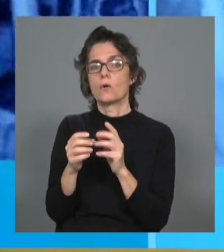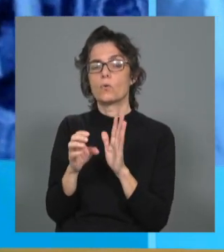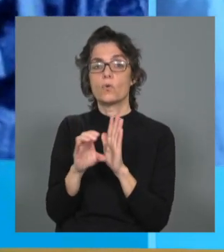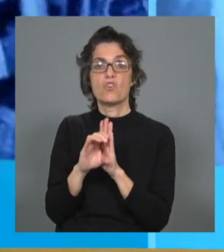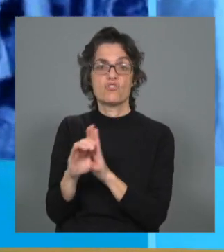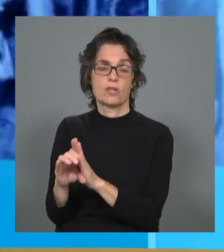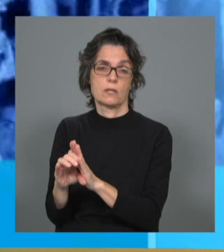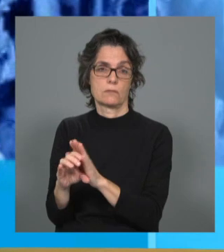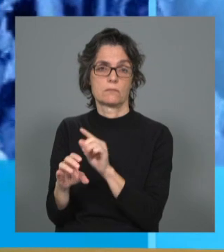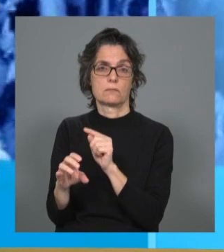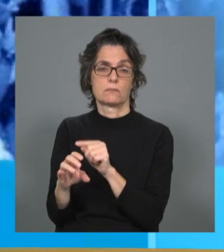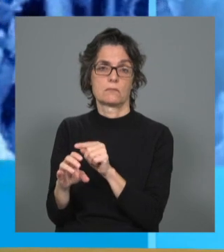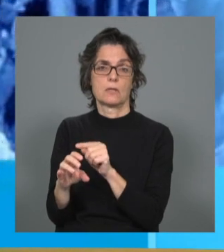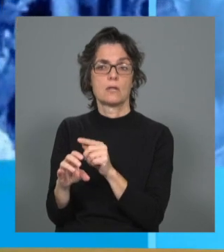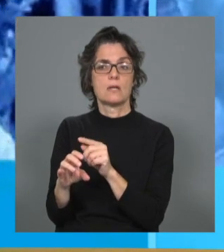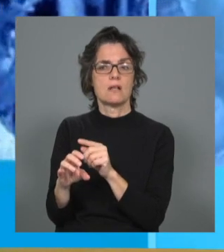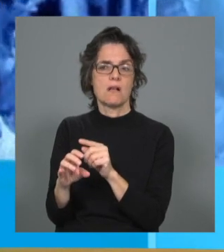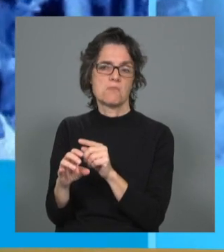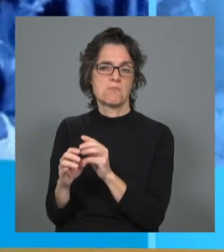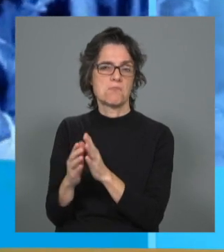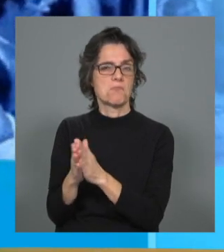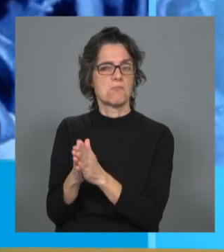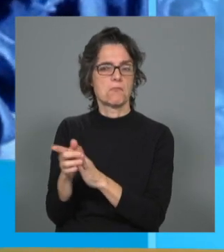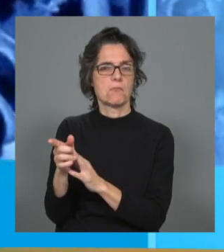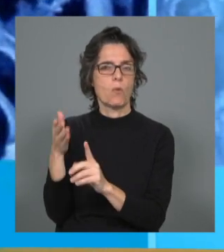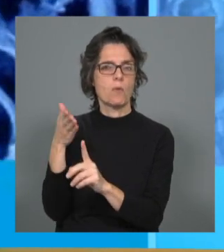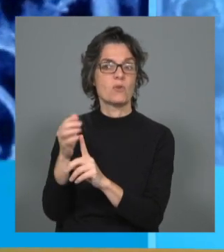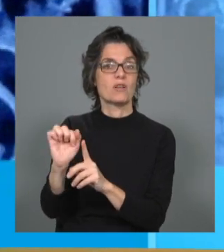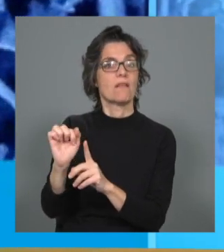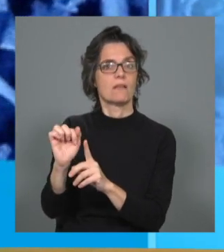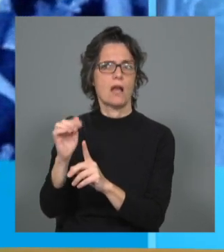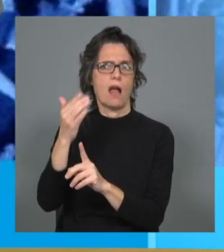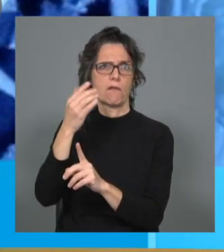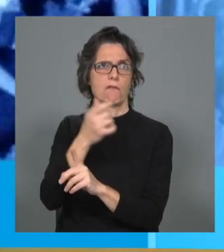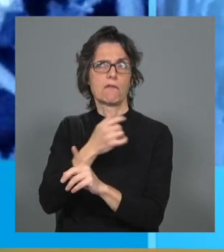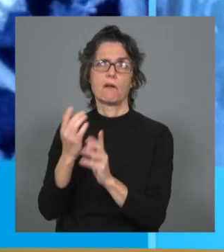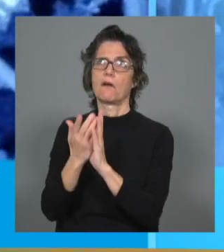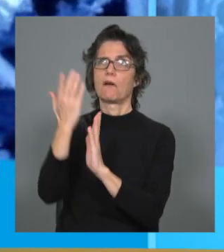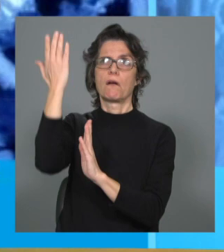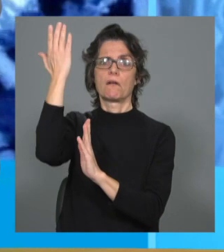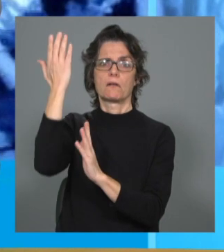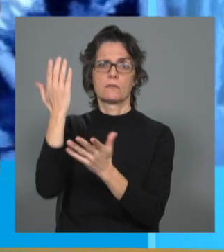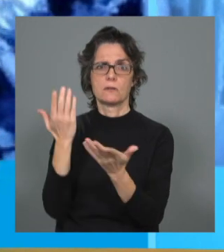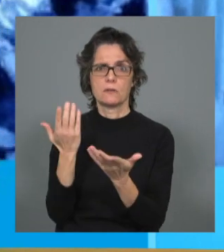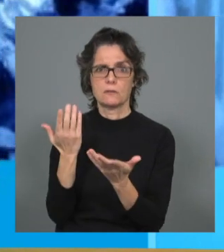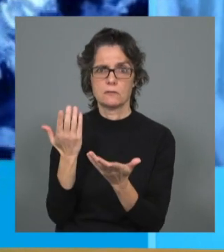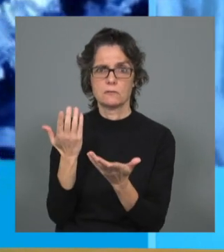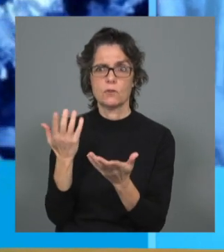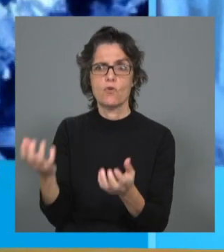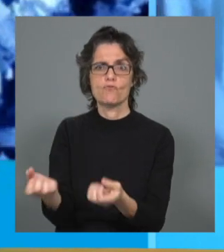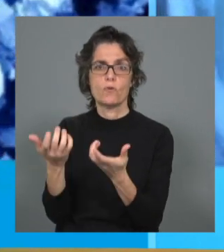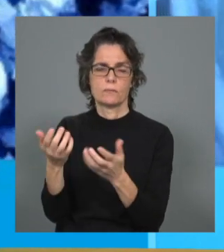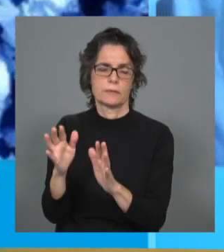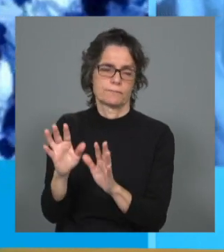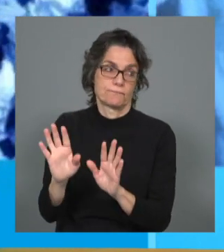uma suposta, e eu sublinho suposta, missão divina, salvífica, mas que não é, evidentemente, para levar a sério.